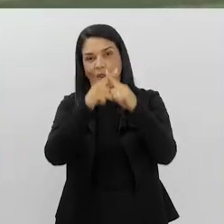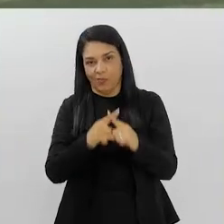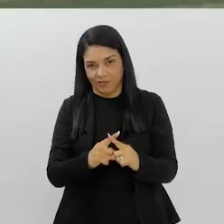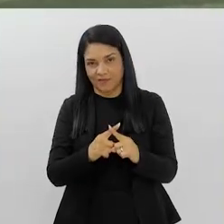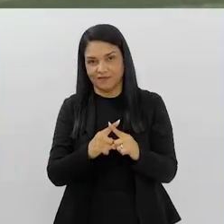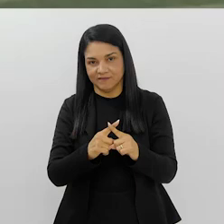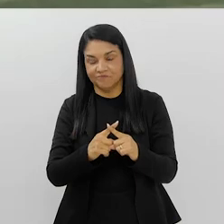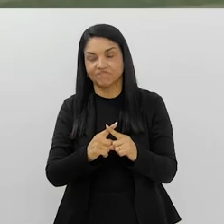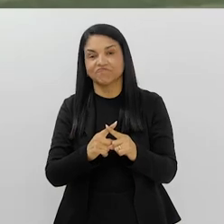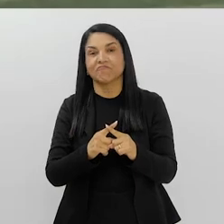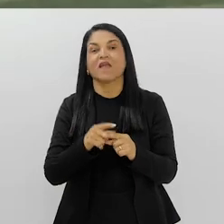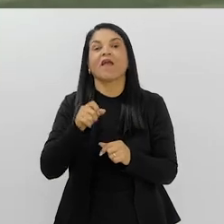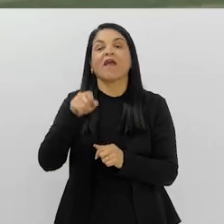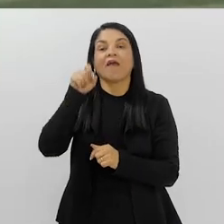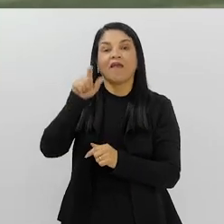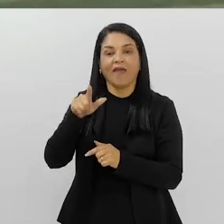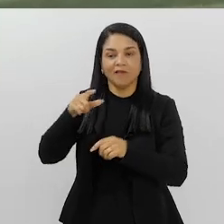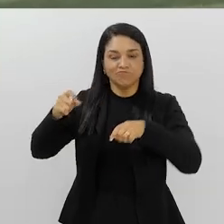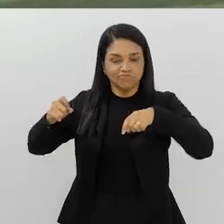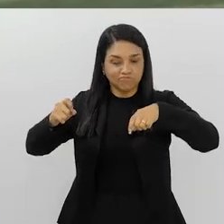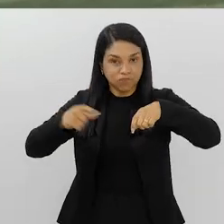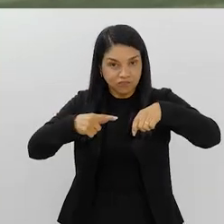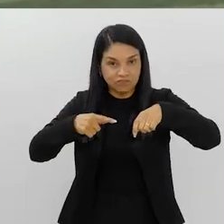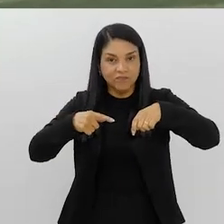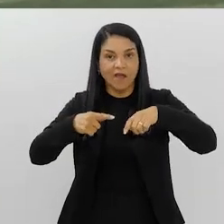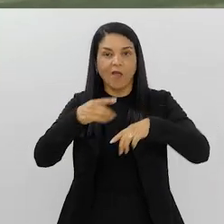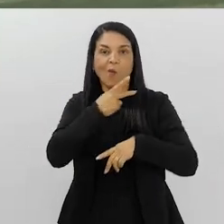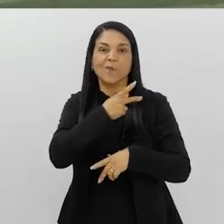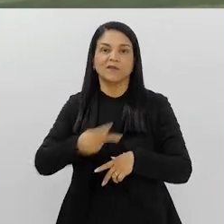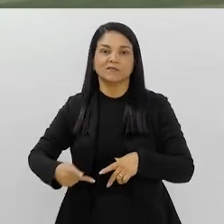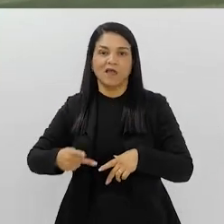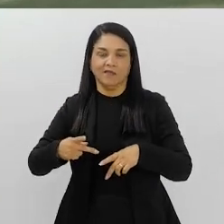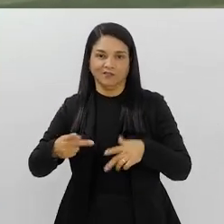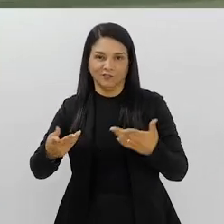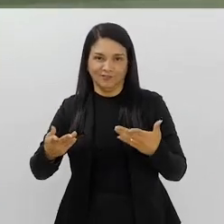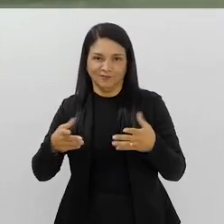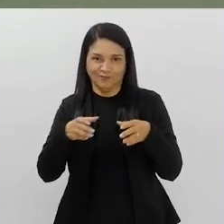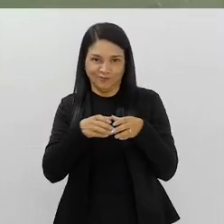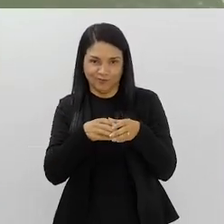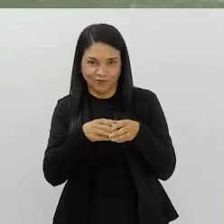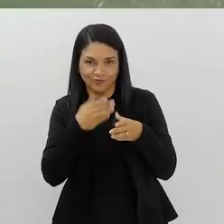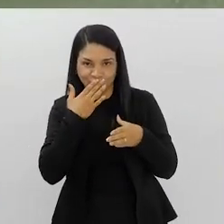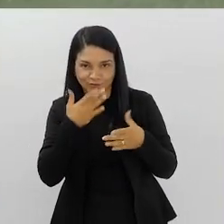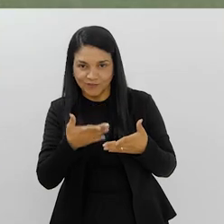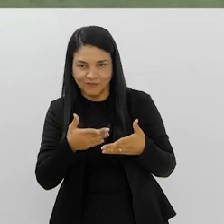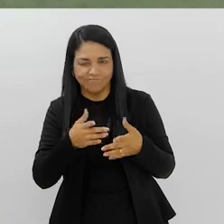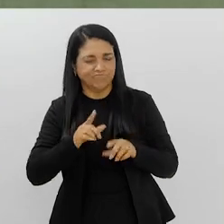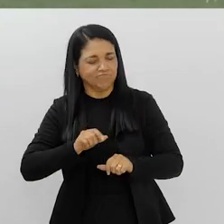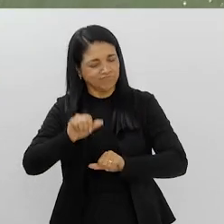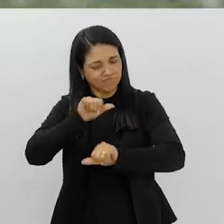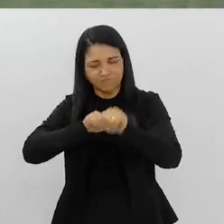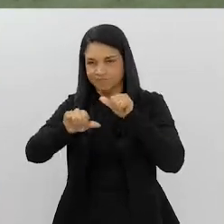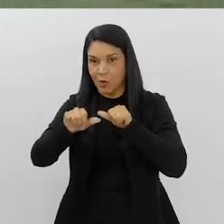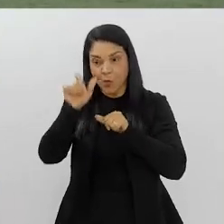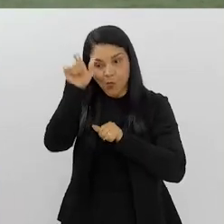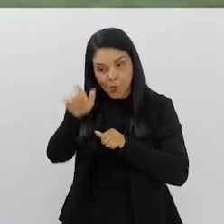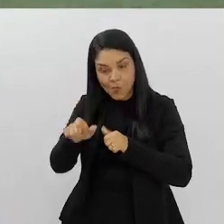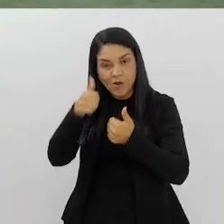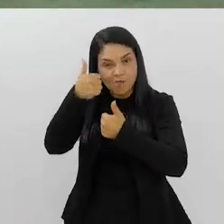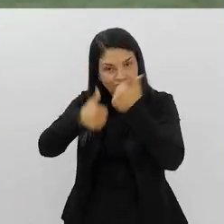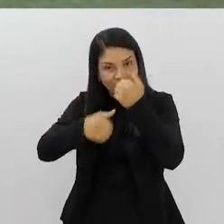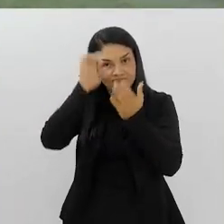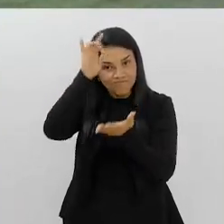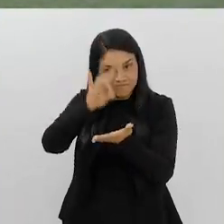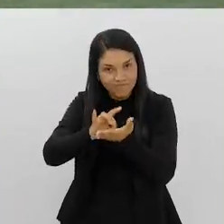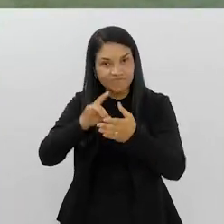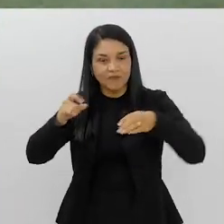bater seria o presidente do clube. Eu digo o contrário, quem tem que bater é quem está em campo, é o próprio jogador. Vocês treinavam, no